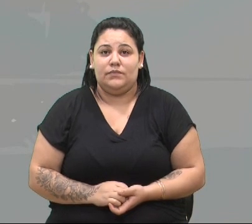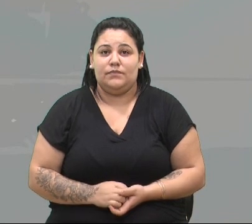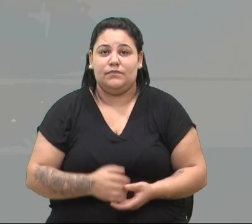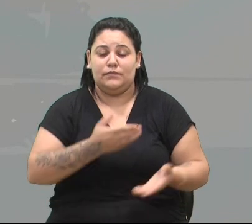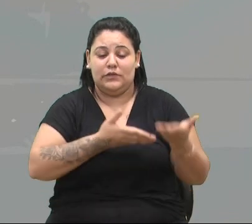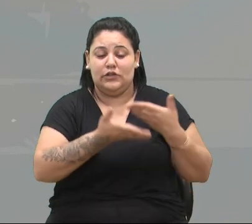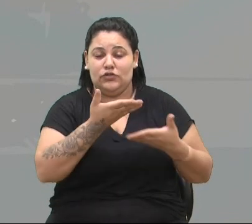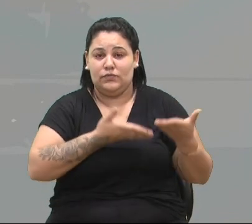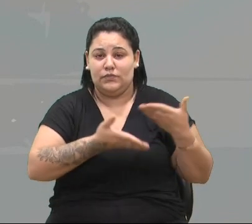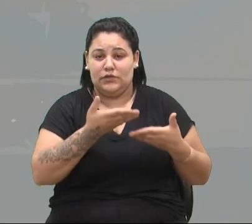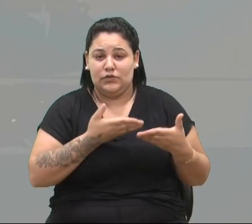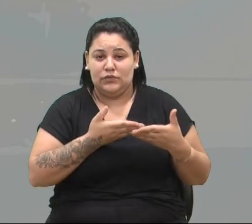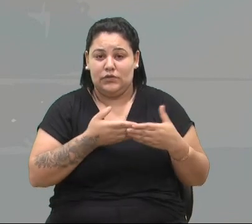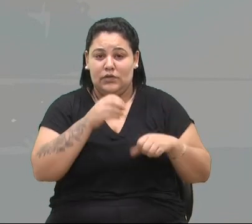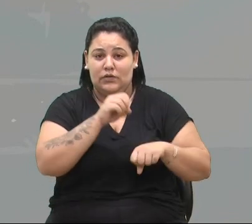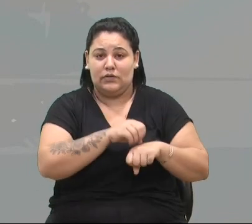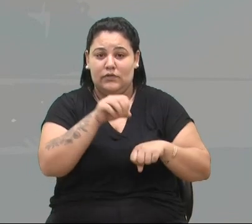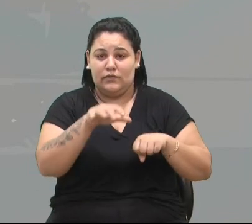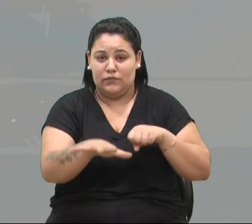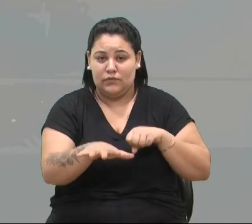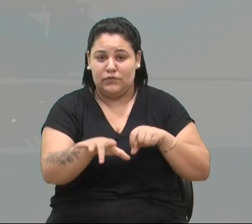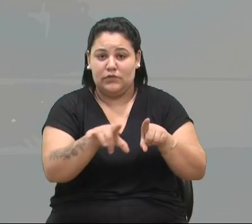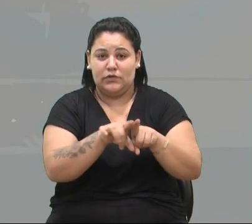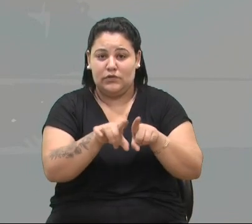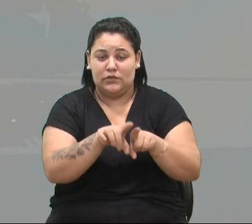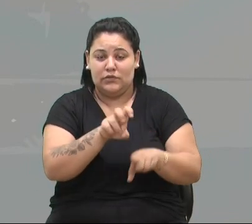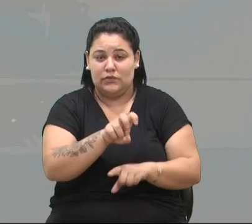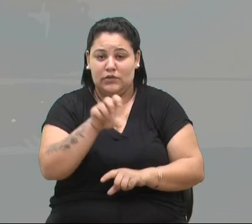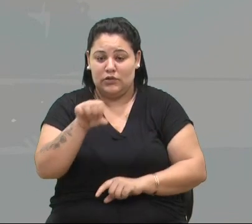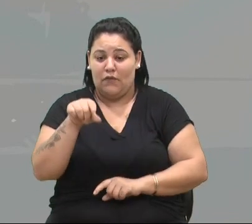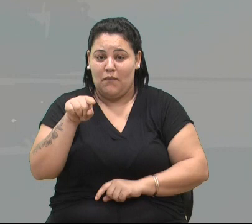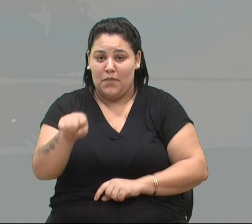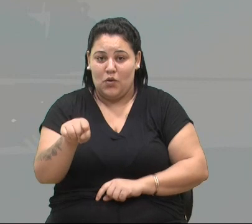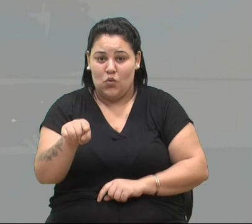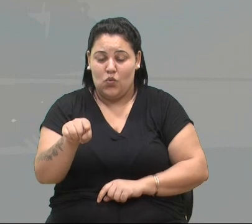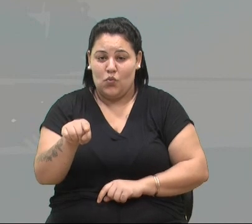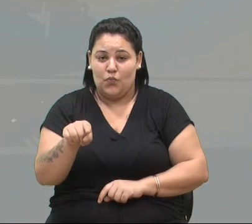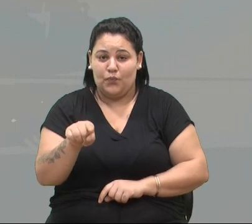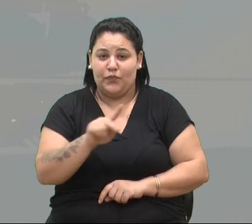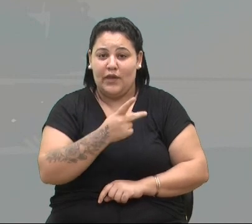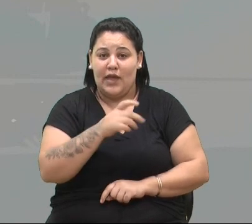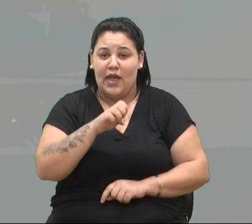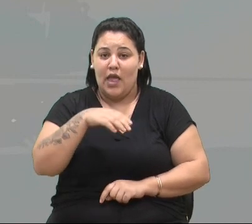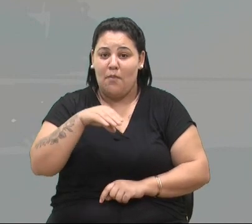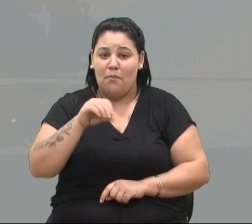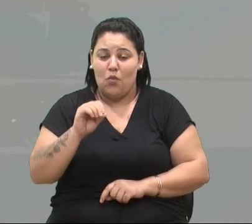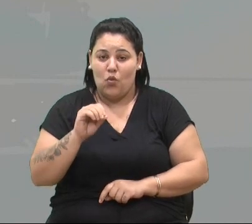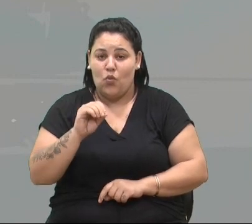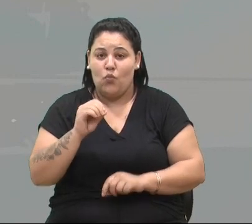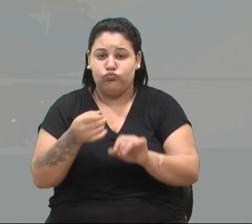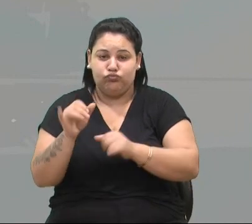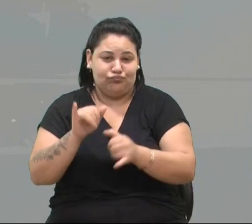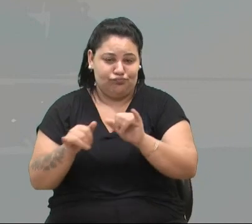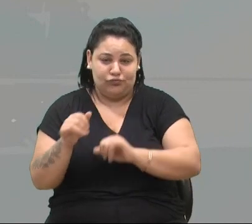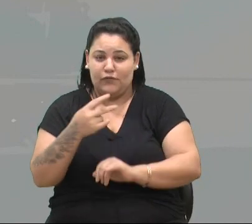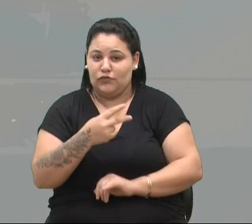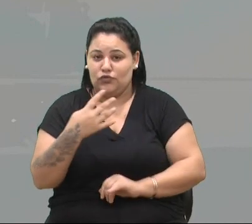Atendimentos na infectologia, 59 mil. Hemocomponentes fornecidos, 24